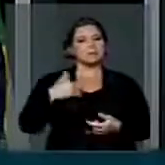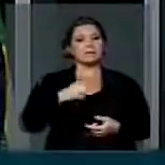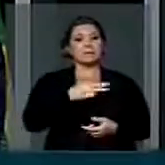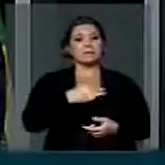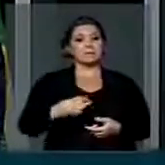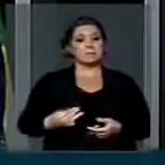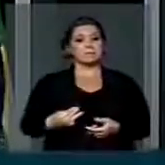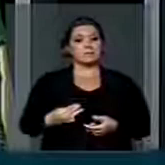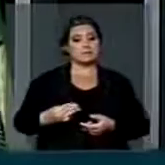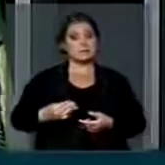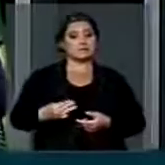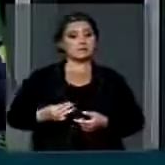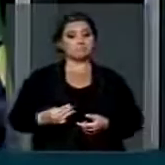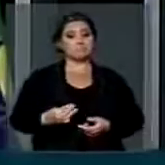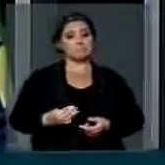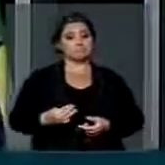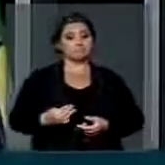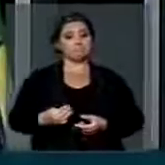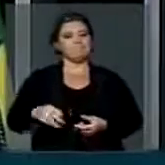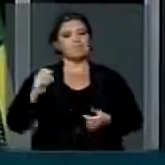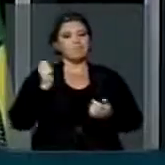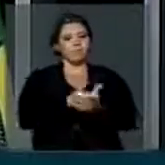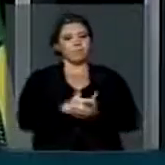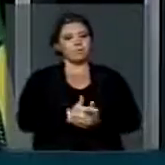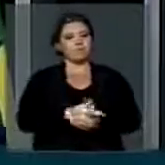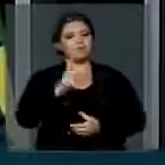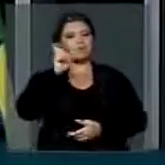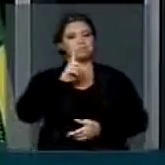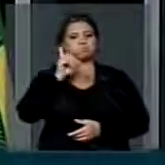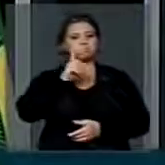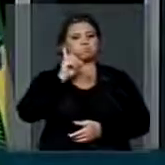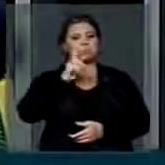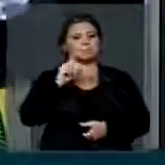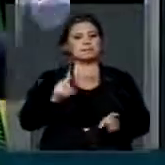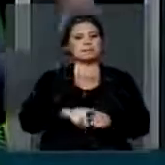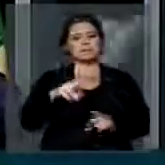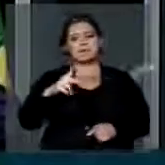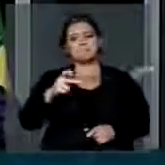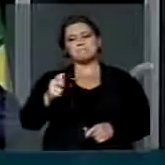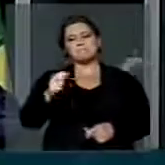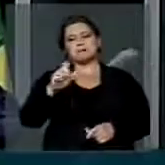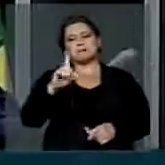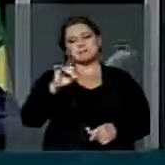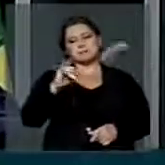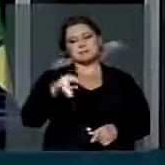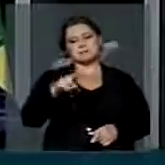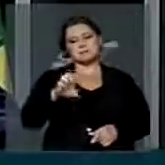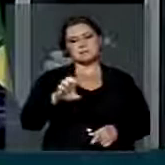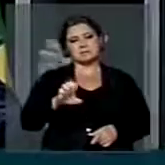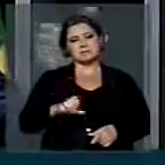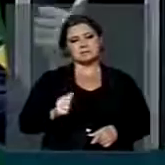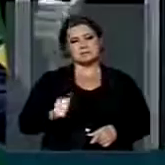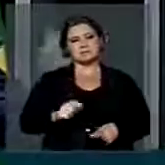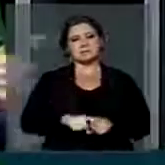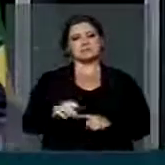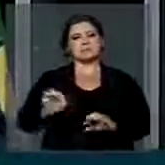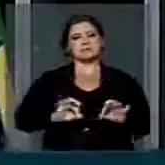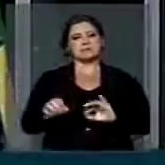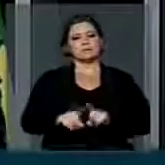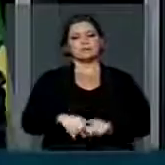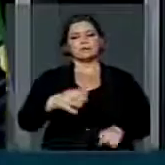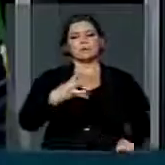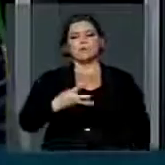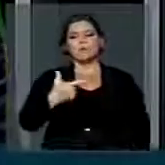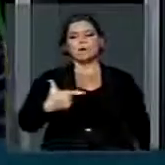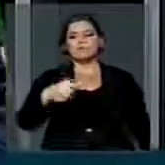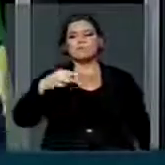Casa Civil. Na época da compra da refinaria de Passadina, que custou para o seu antigo proprietário 42